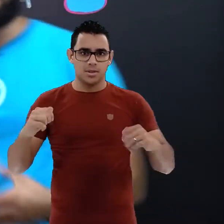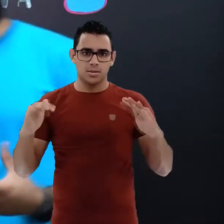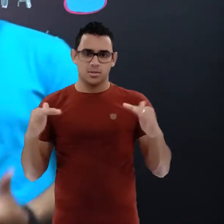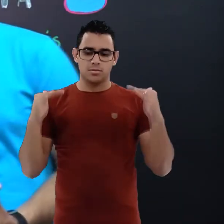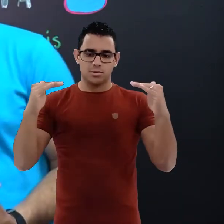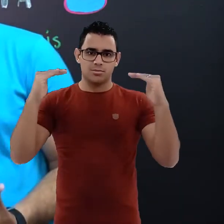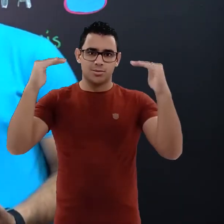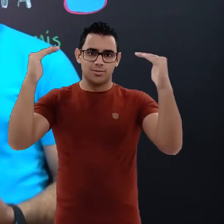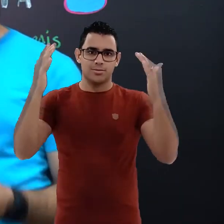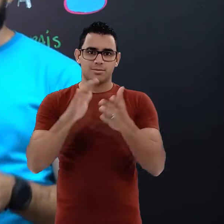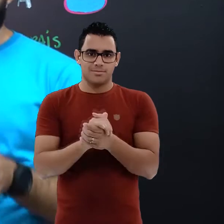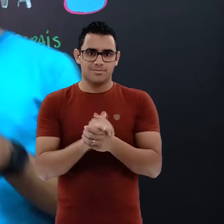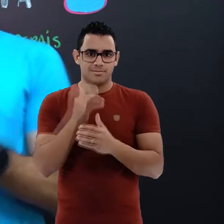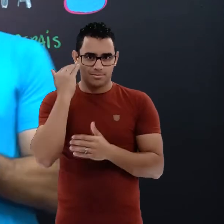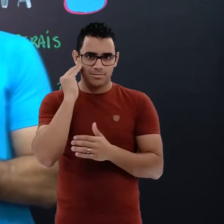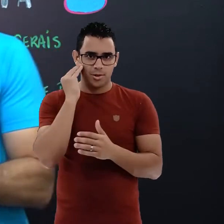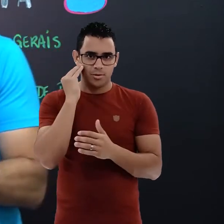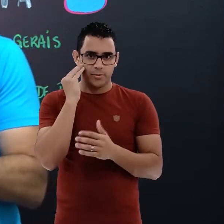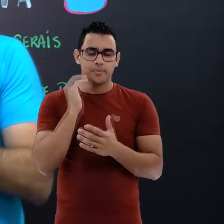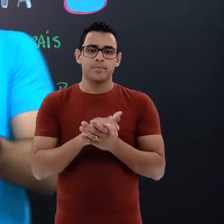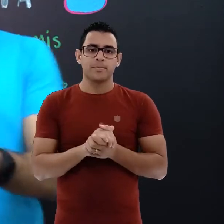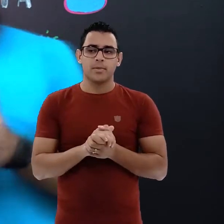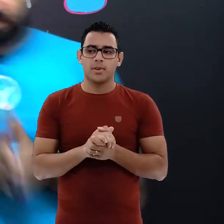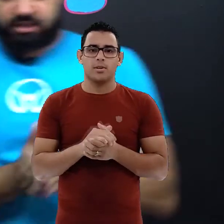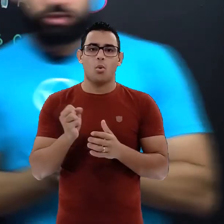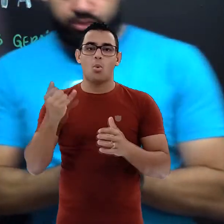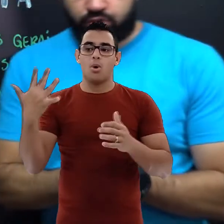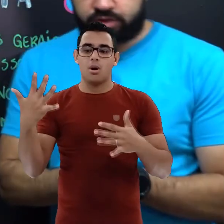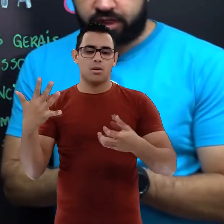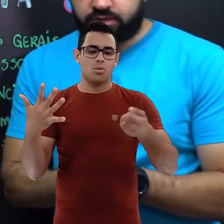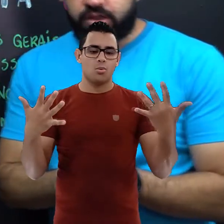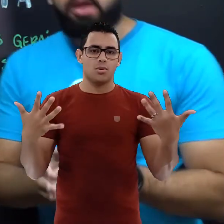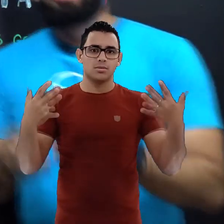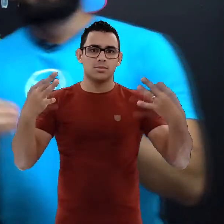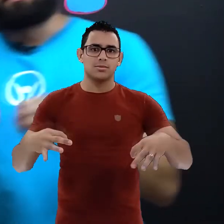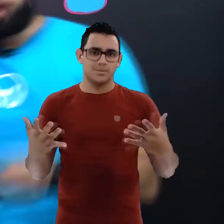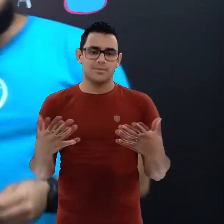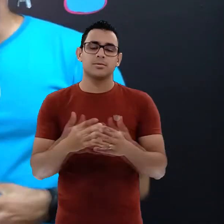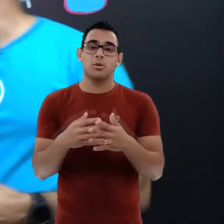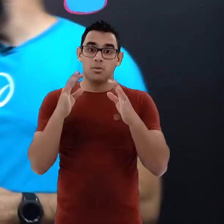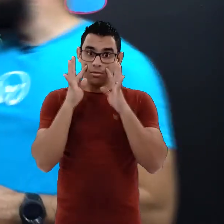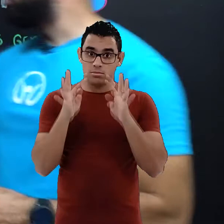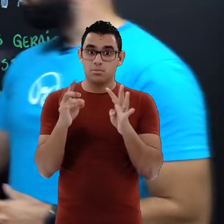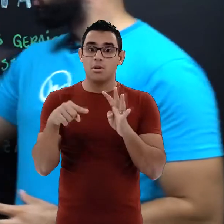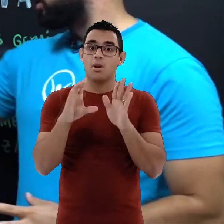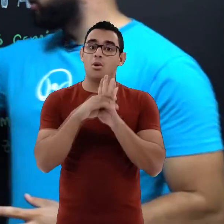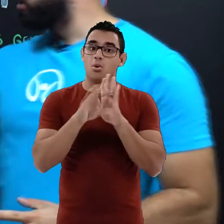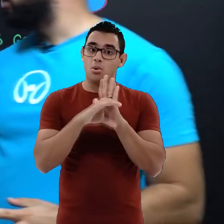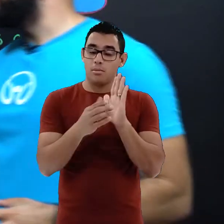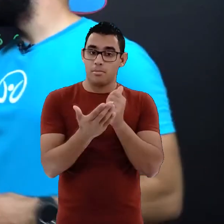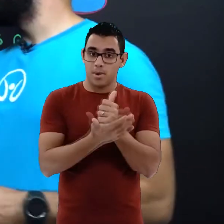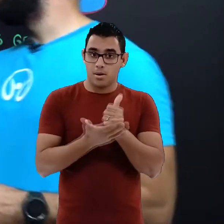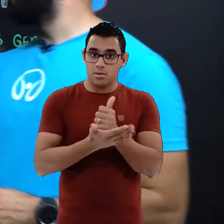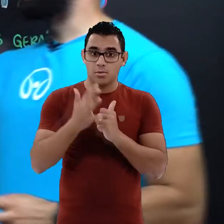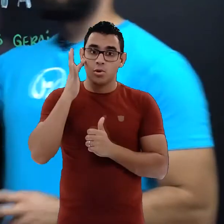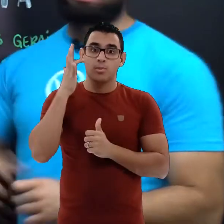e a conservação da massa, ou melhor, ele atesta esses dois conceitos. Então fica ligado que esses são conceitos